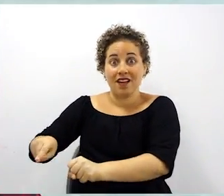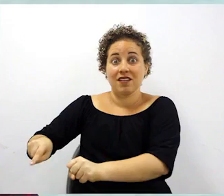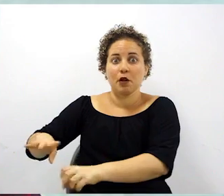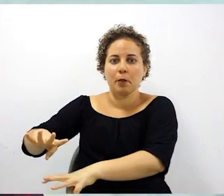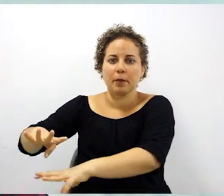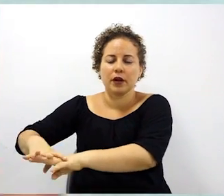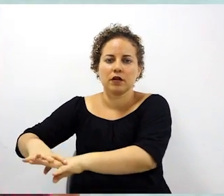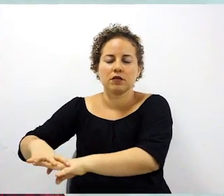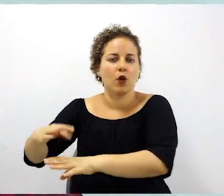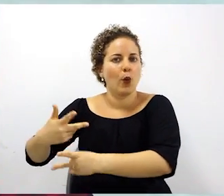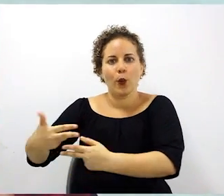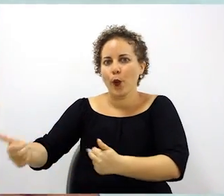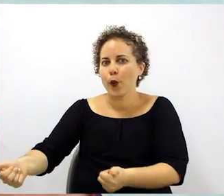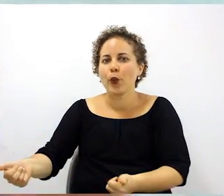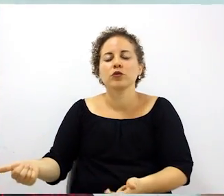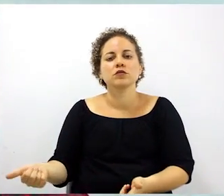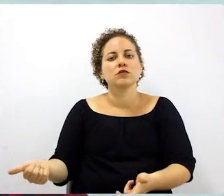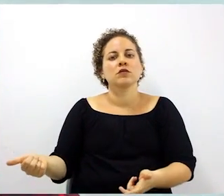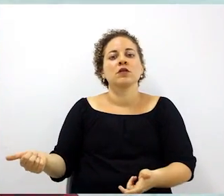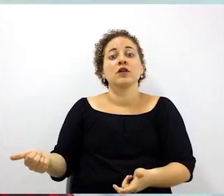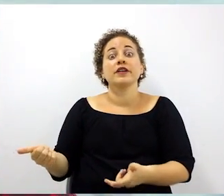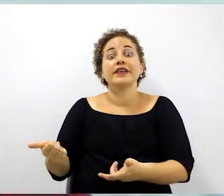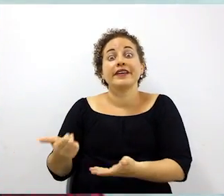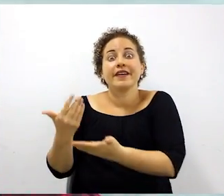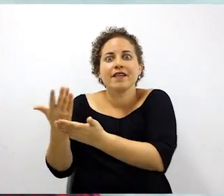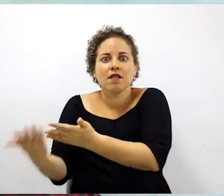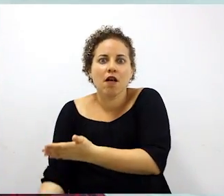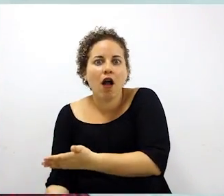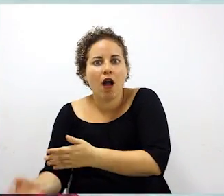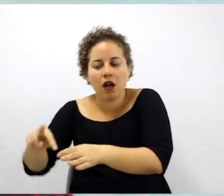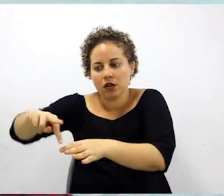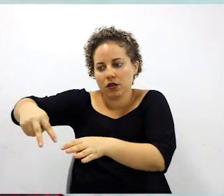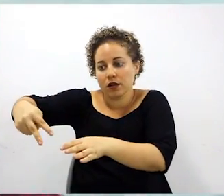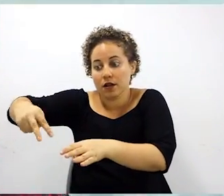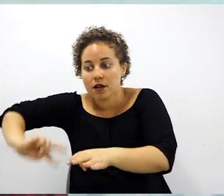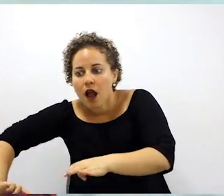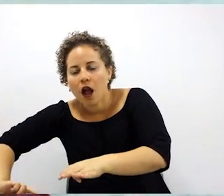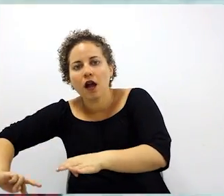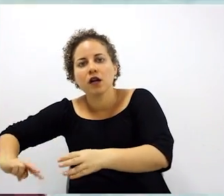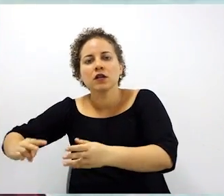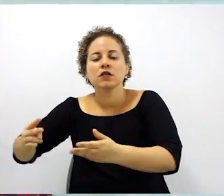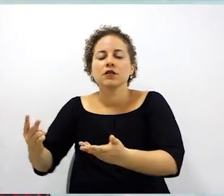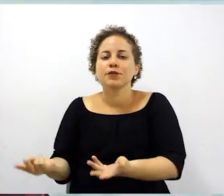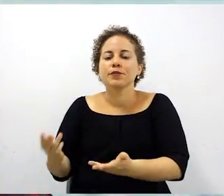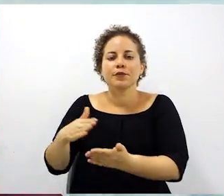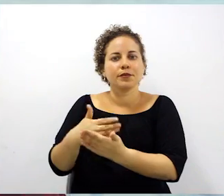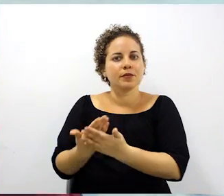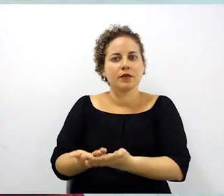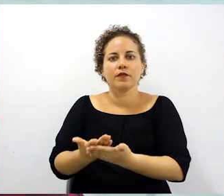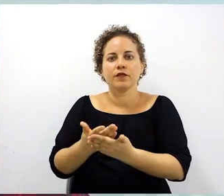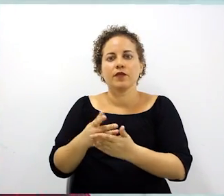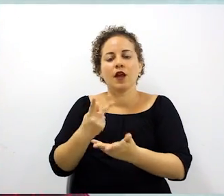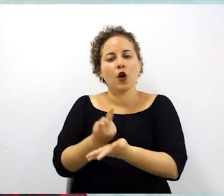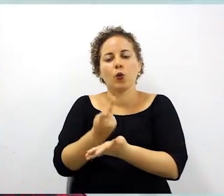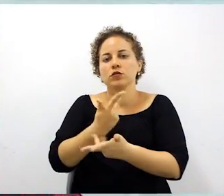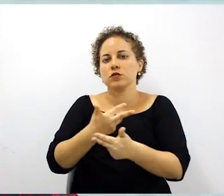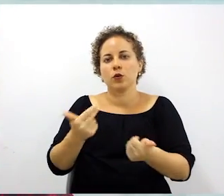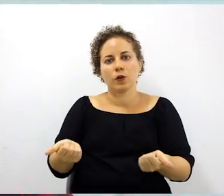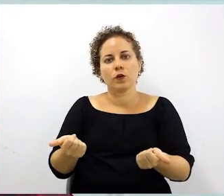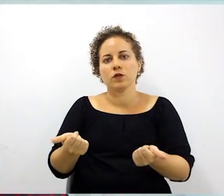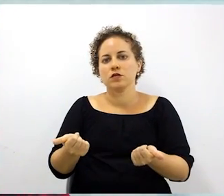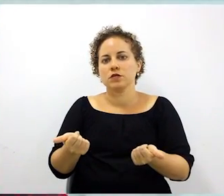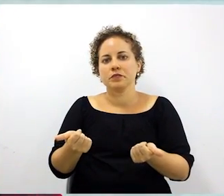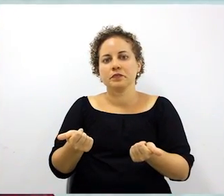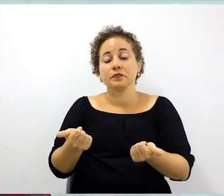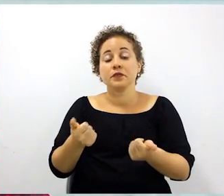prende alguém ou alguma coisa que venha a cair nesse balaustre, caso aconteça um acidente desse